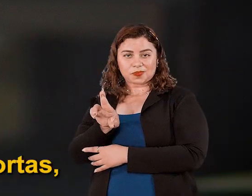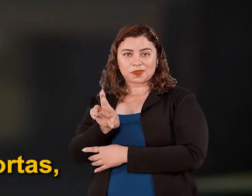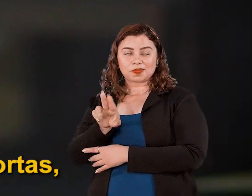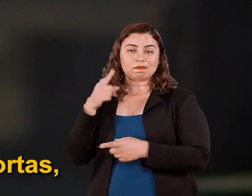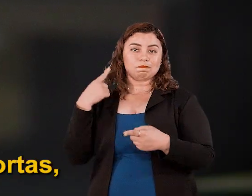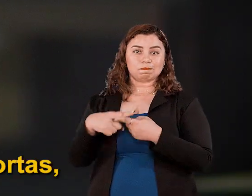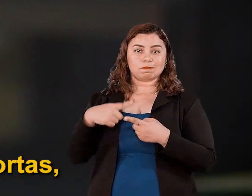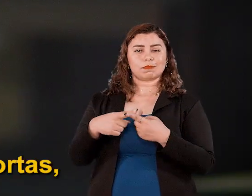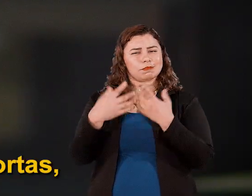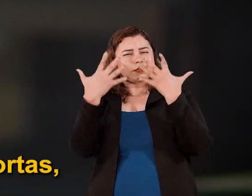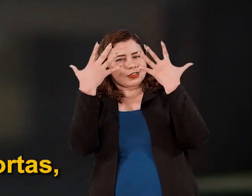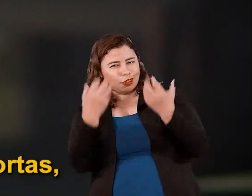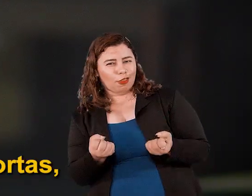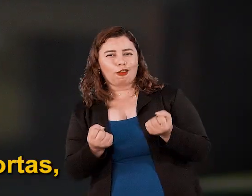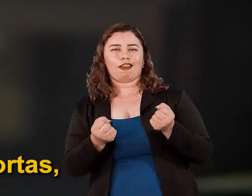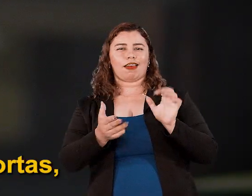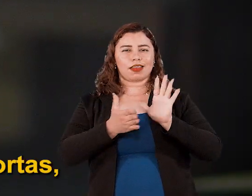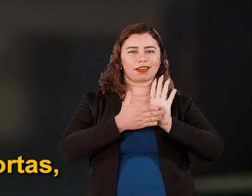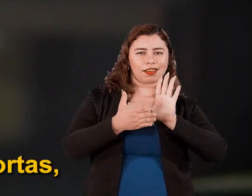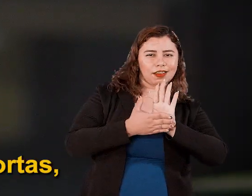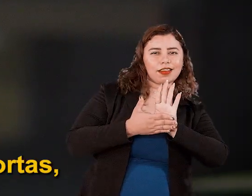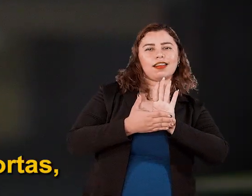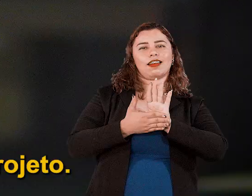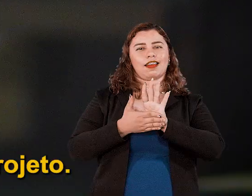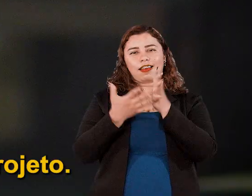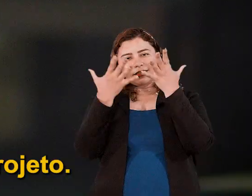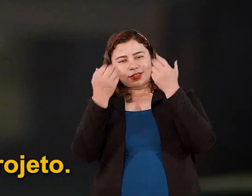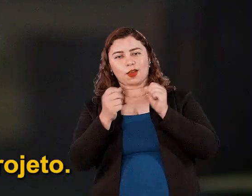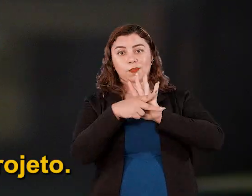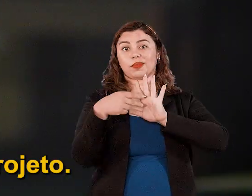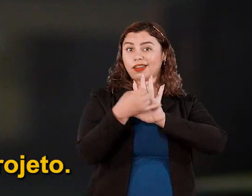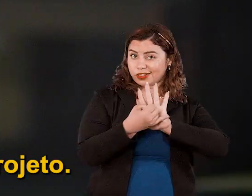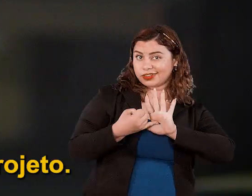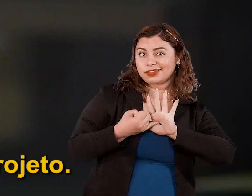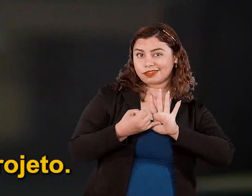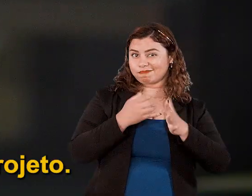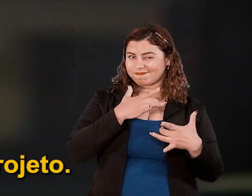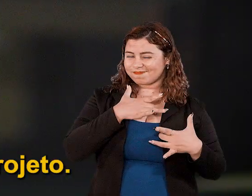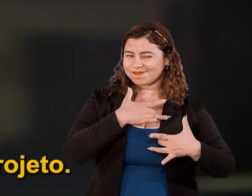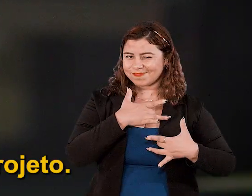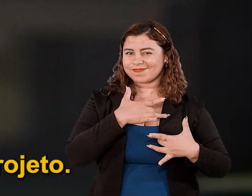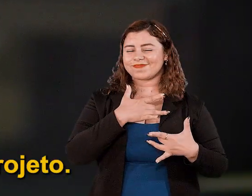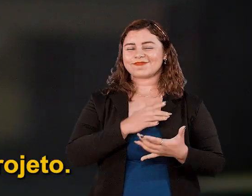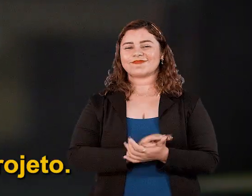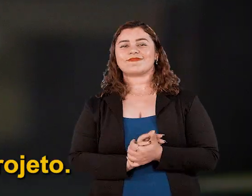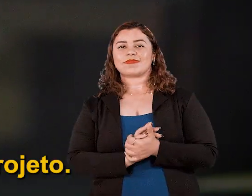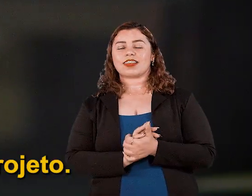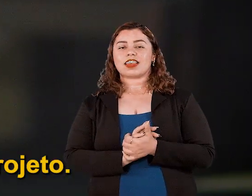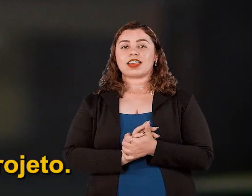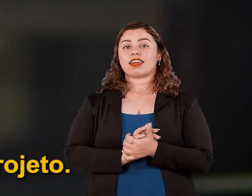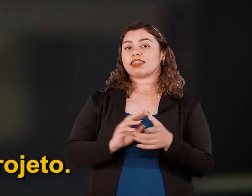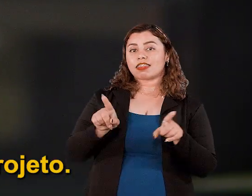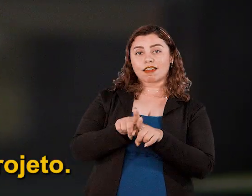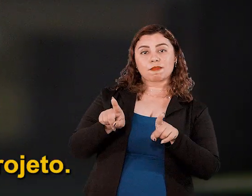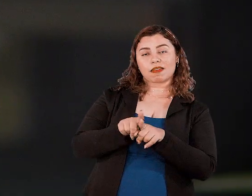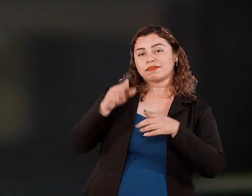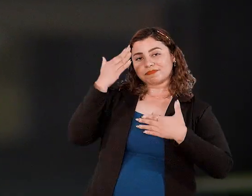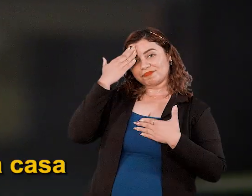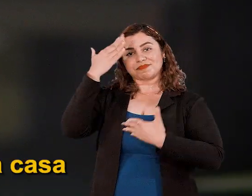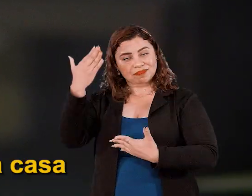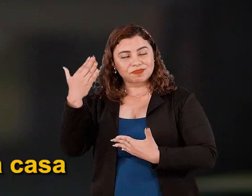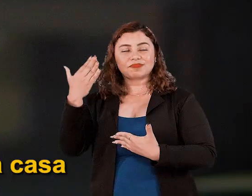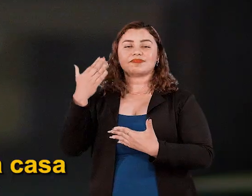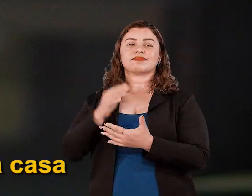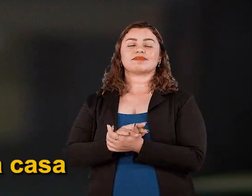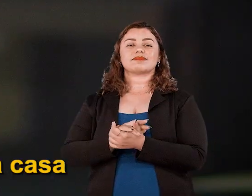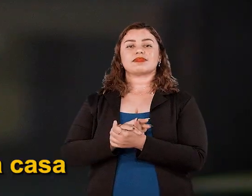Márcia Rolon por ter aberto as portas, ter acolhido generosamente esse projeto.